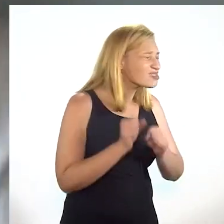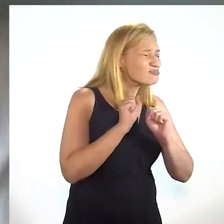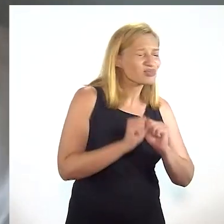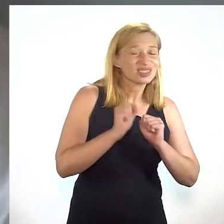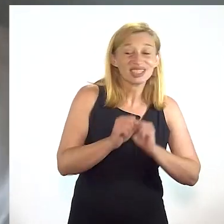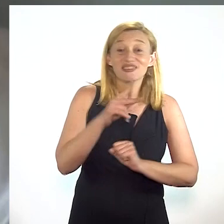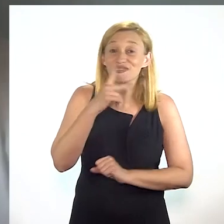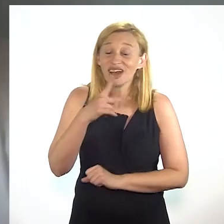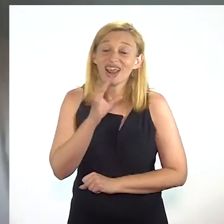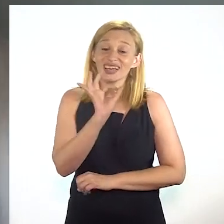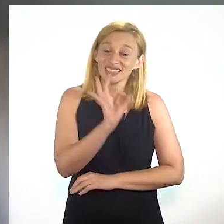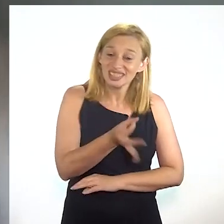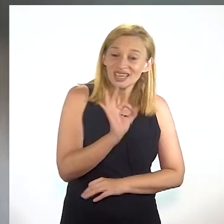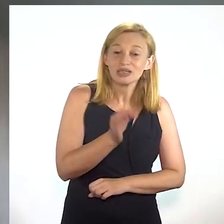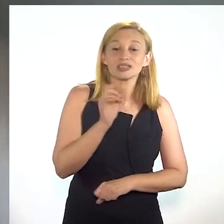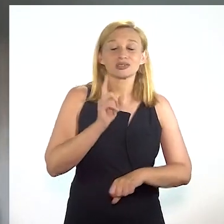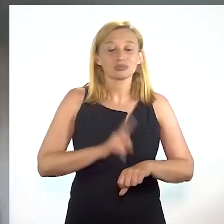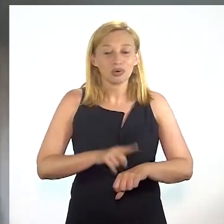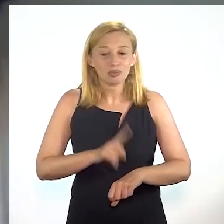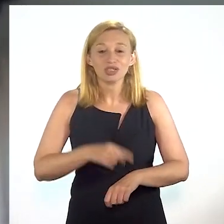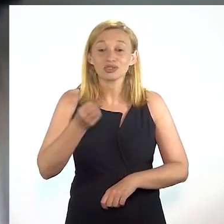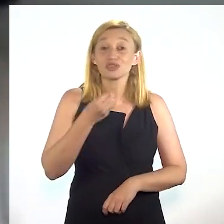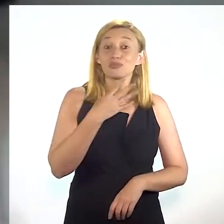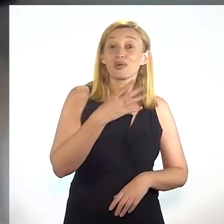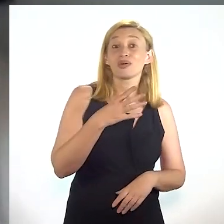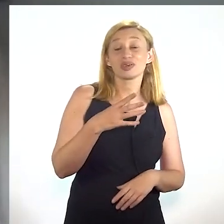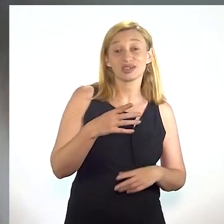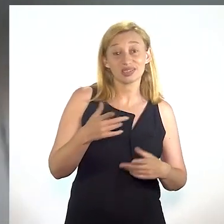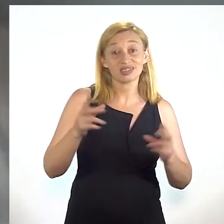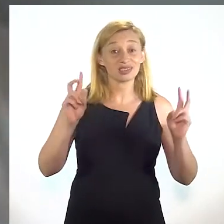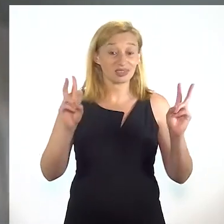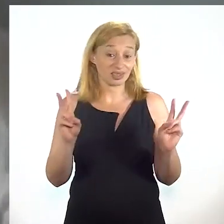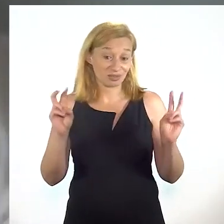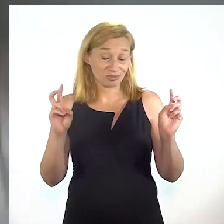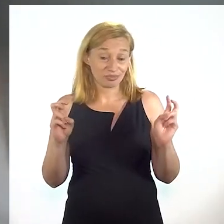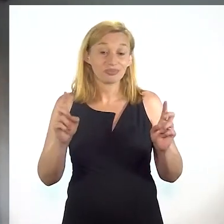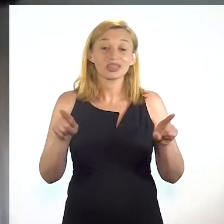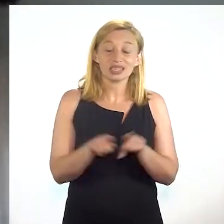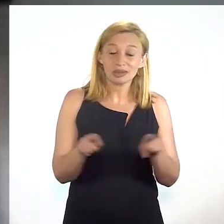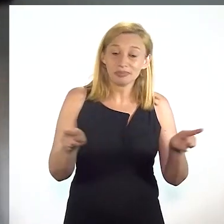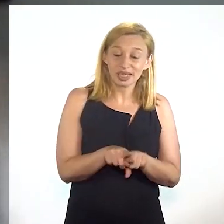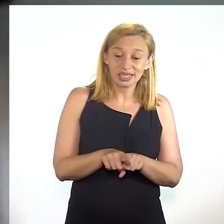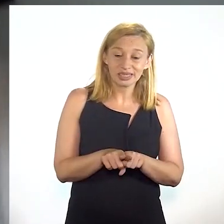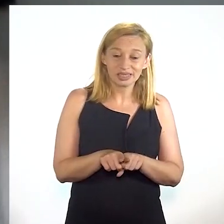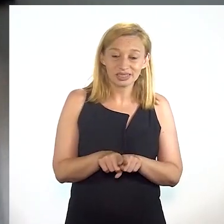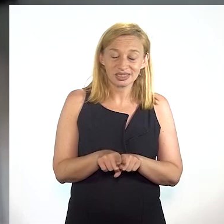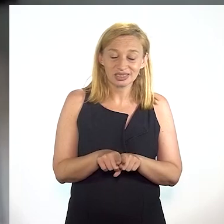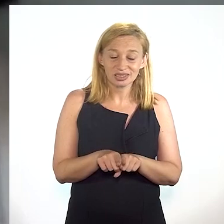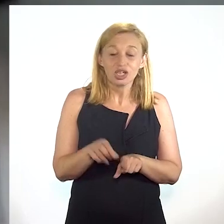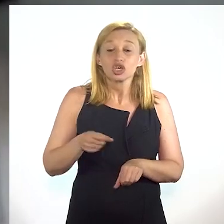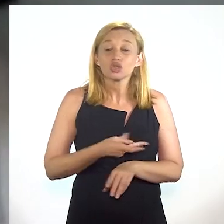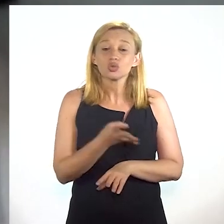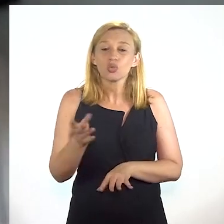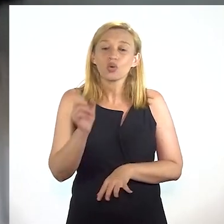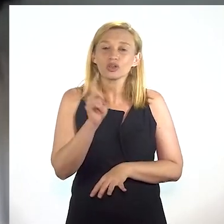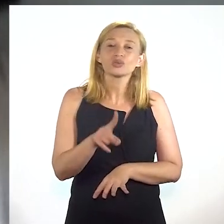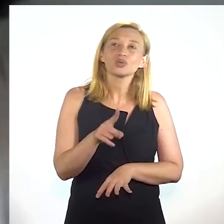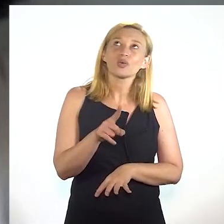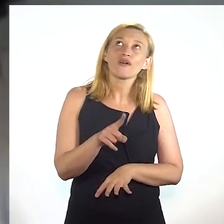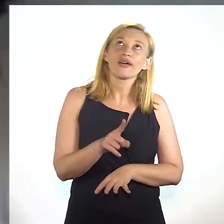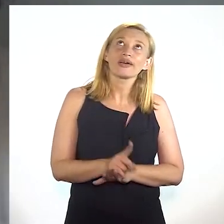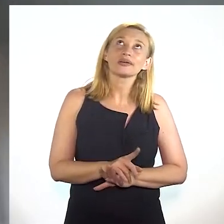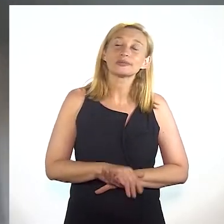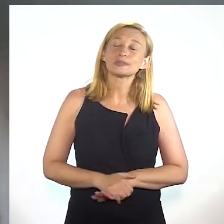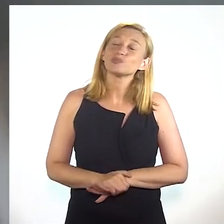gente poder falar justamente no momento de boas notícias e também do quanto